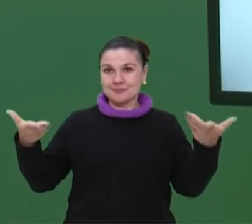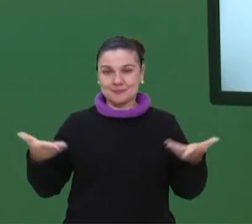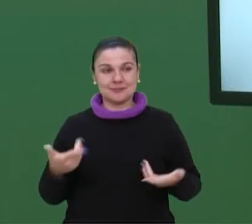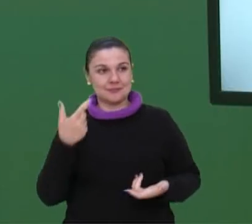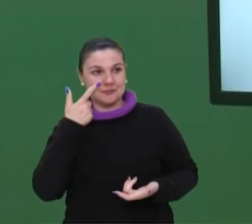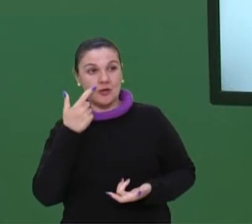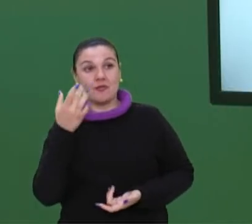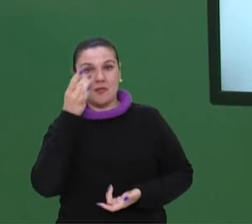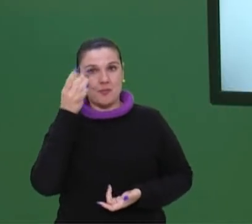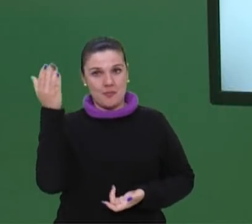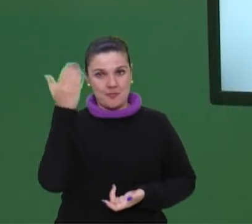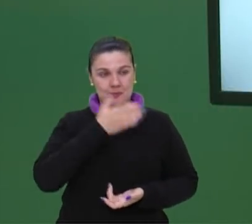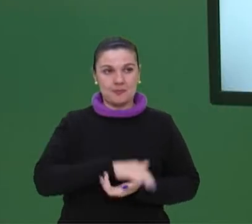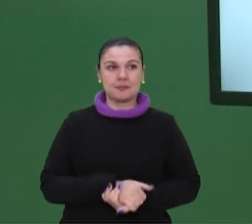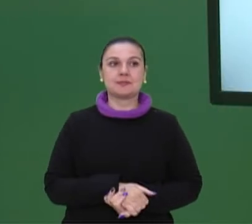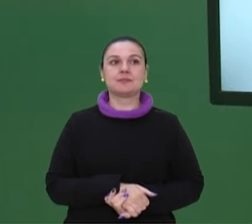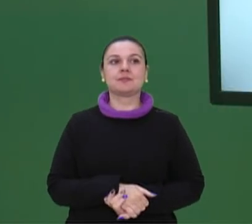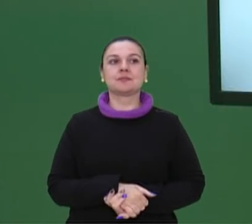aqui, tirando a prova real.